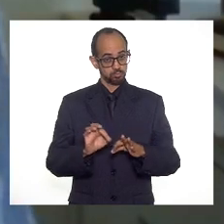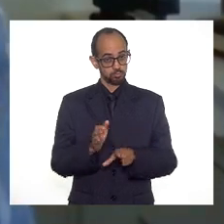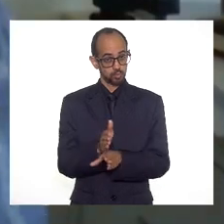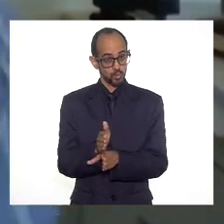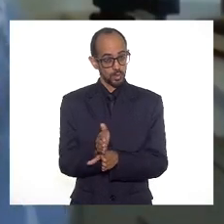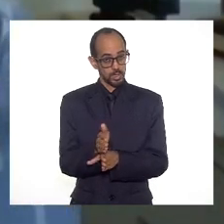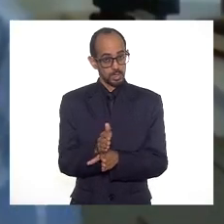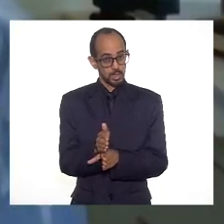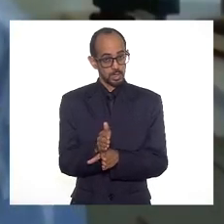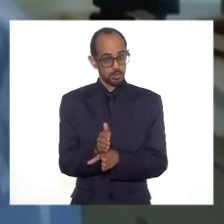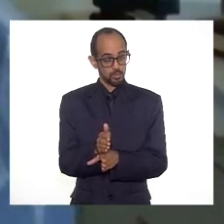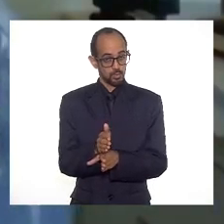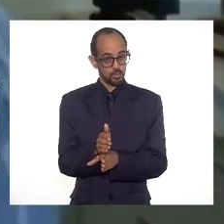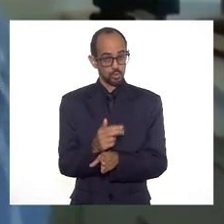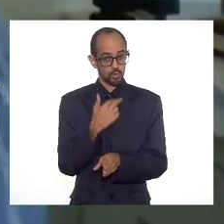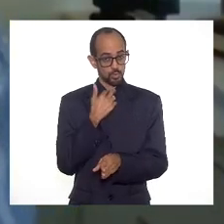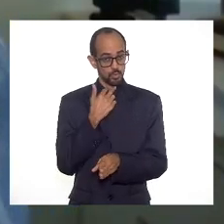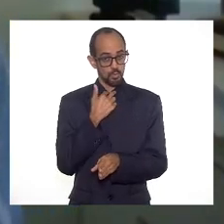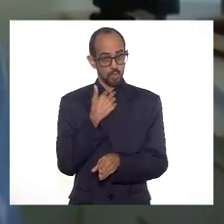aniquilar